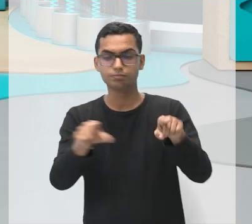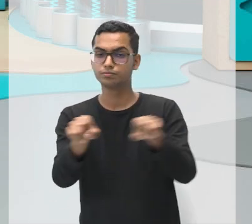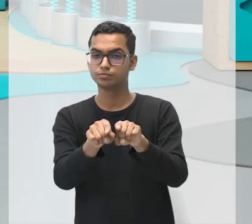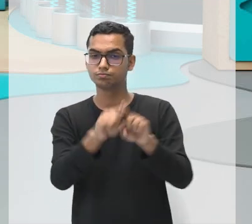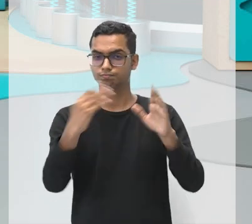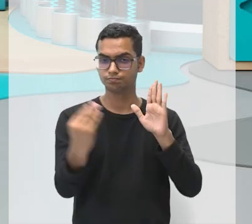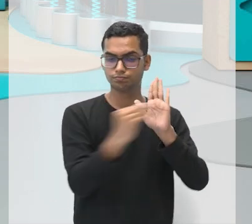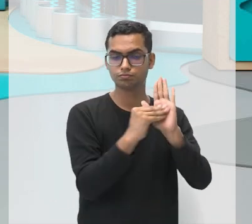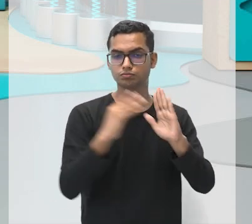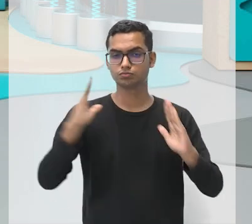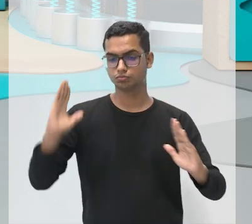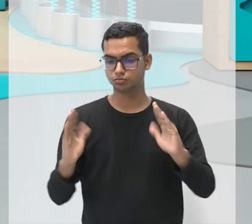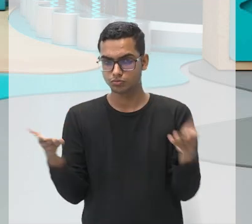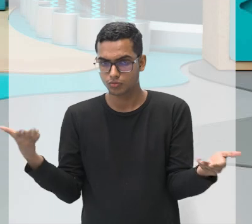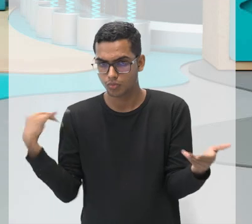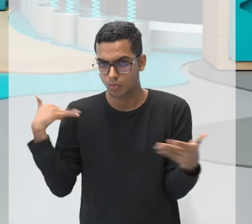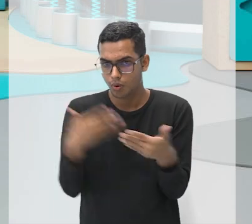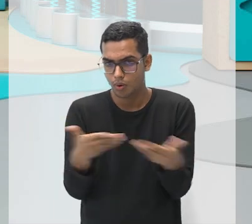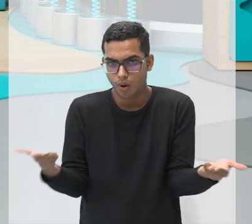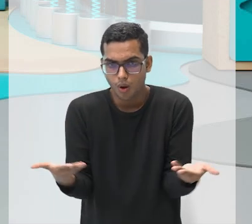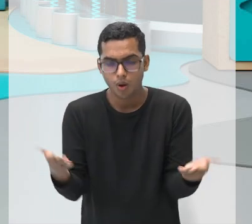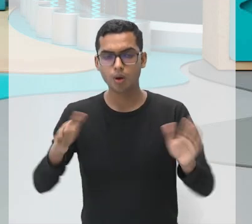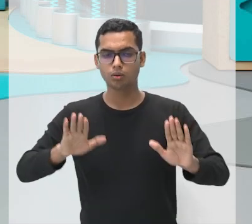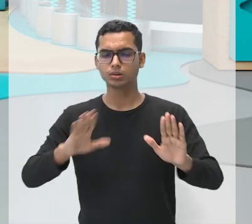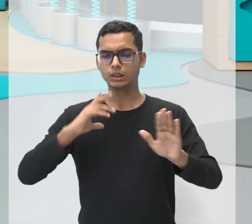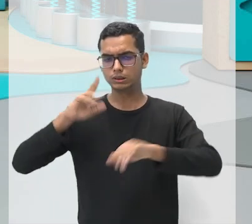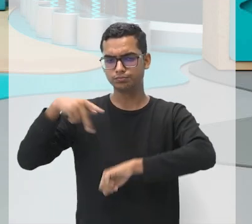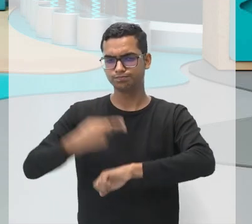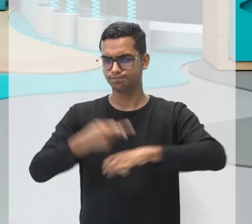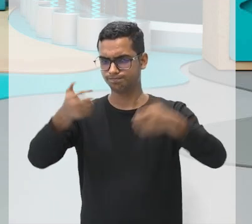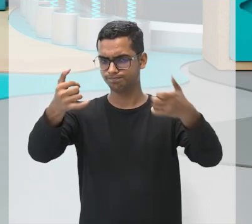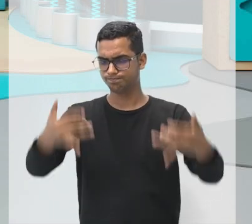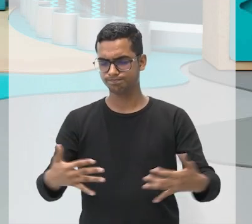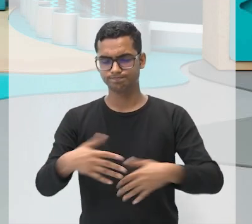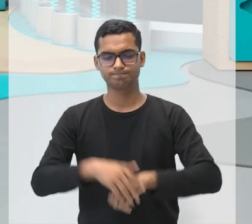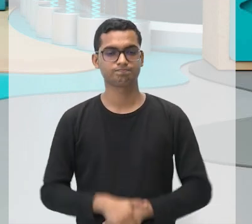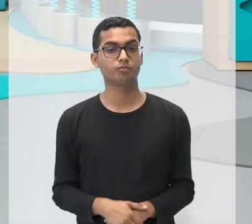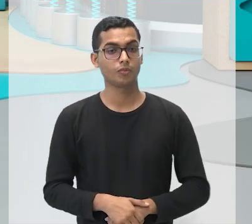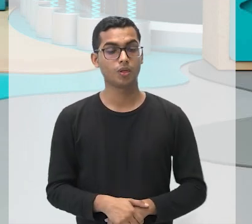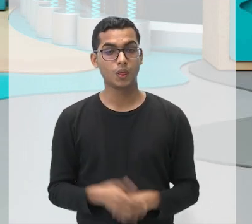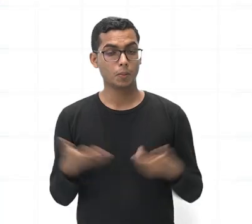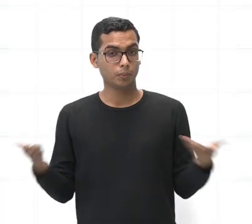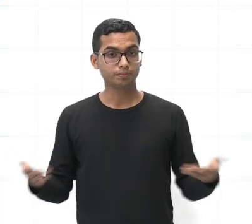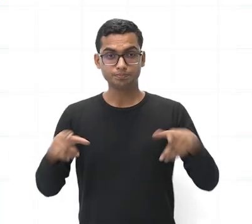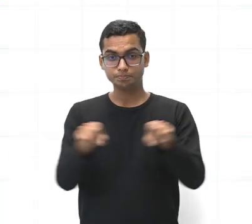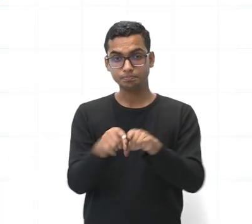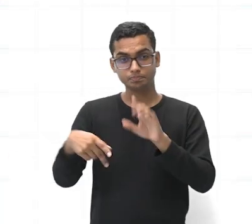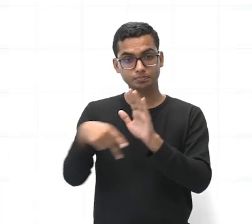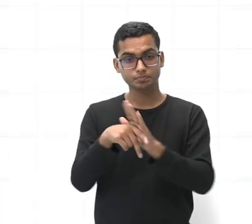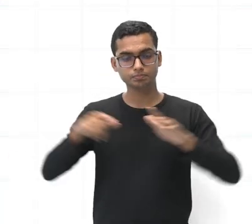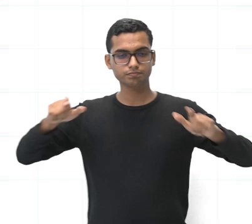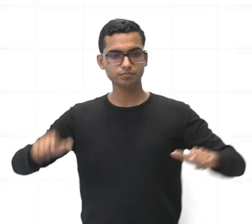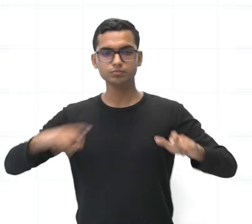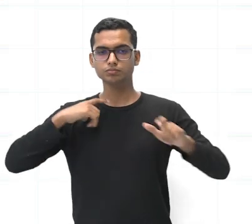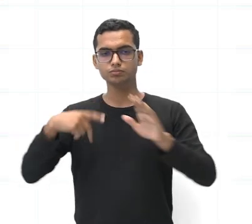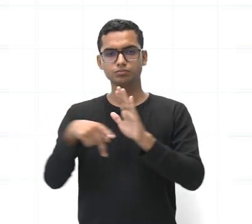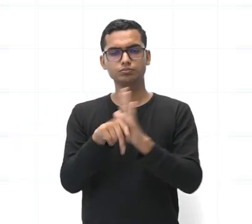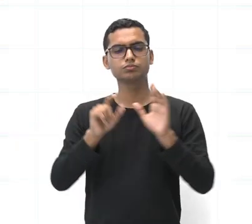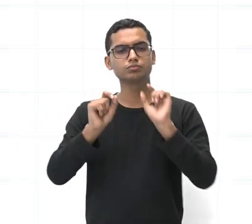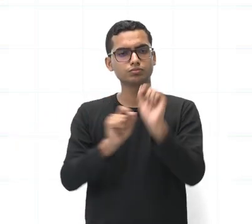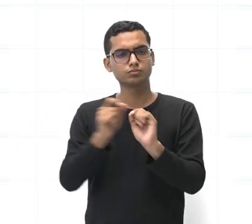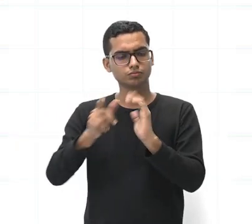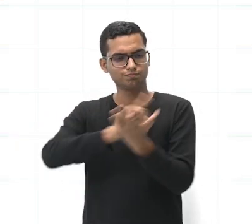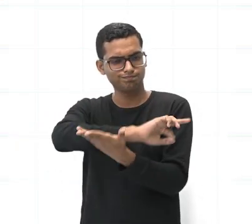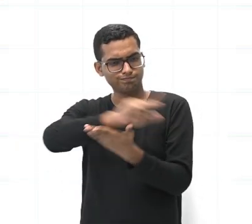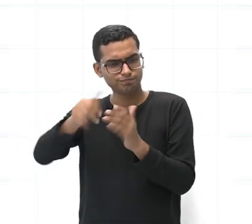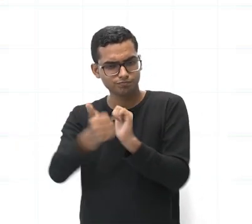nos tempos modernos, mas a gente vai chegar lá. O atletismo, ele acontece hoje numa pista como esta que aparece para